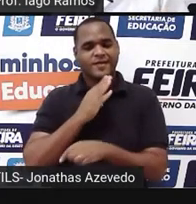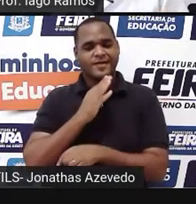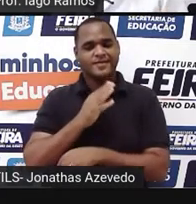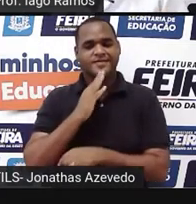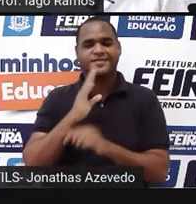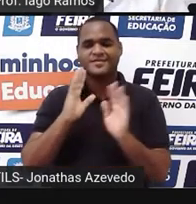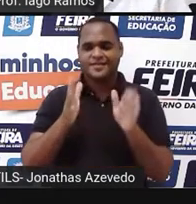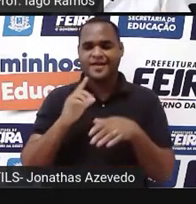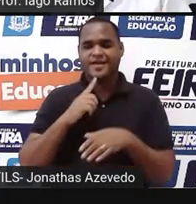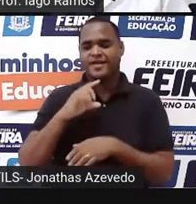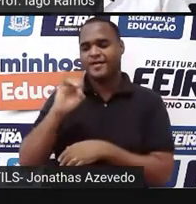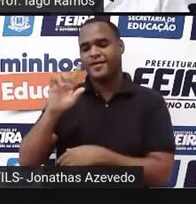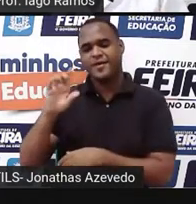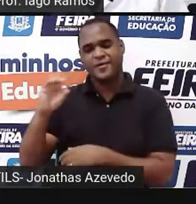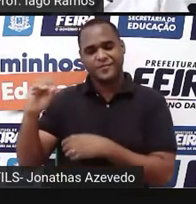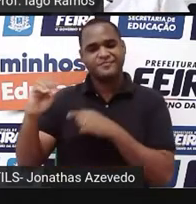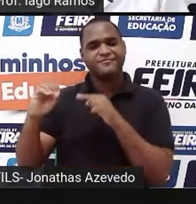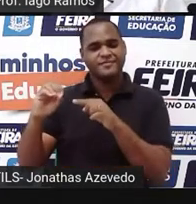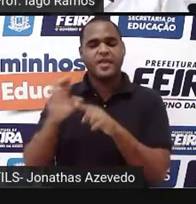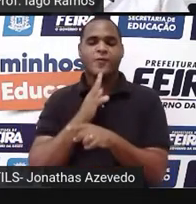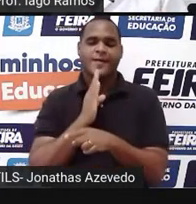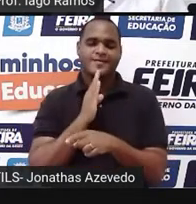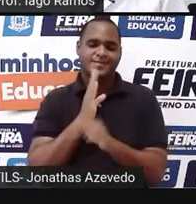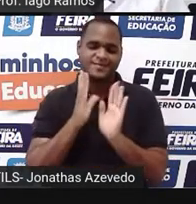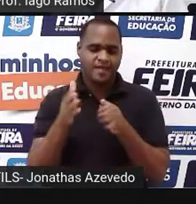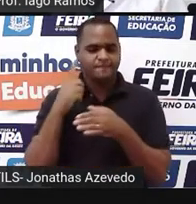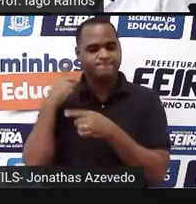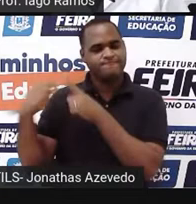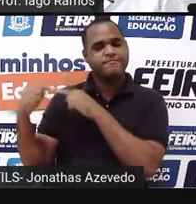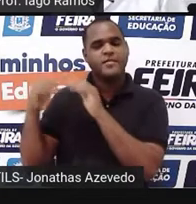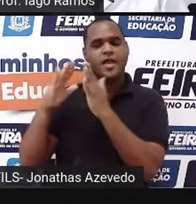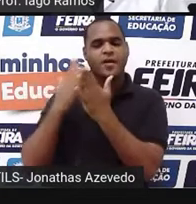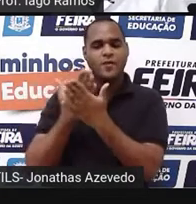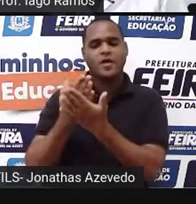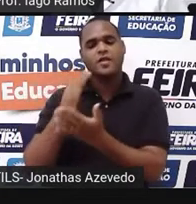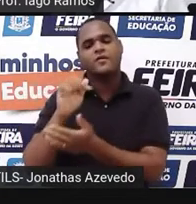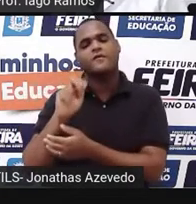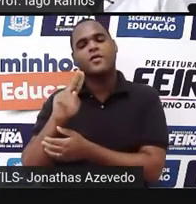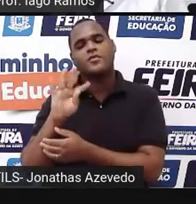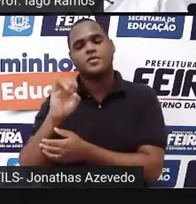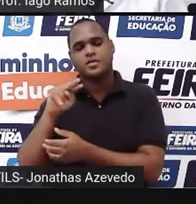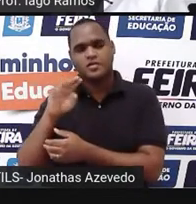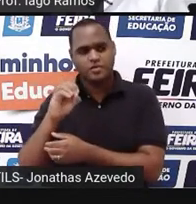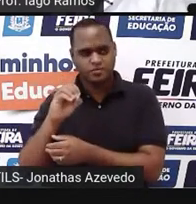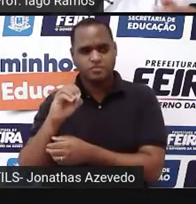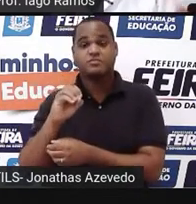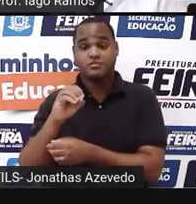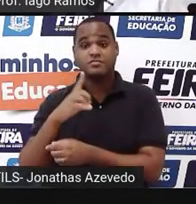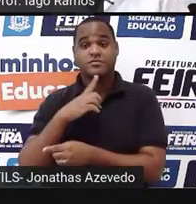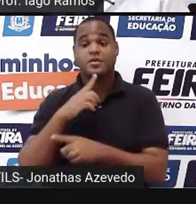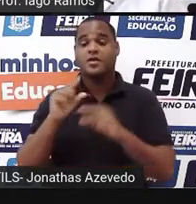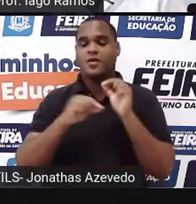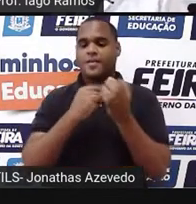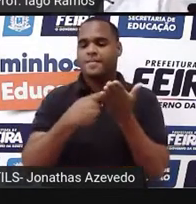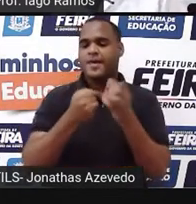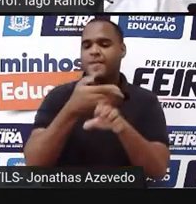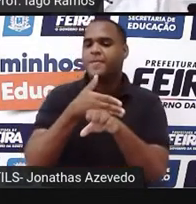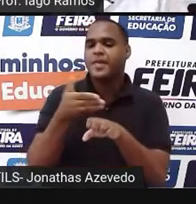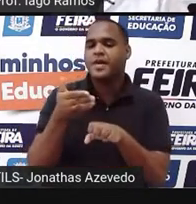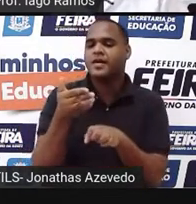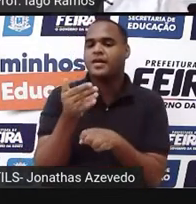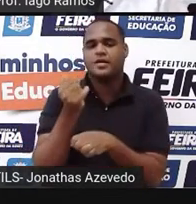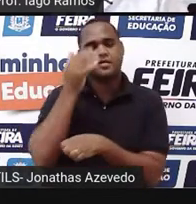conhece, é o professor Iago Ramos, vem lá da Escola Municipal Faustino Dias Lima. Eu tenho pele